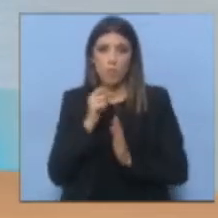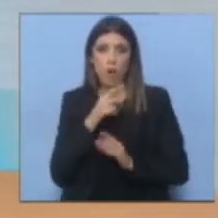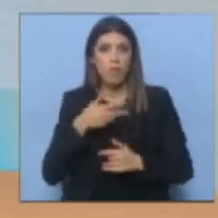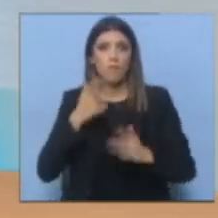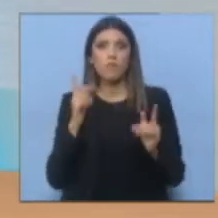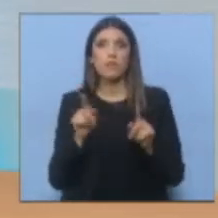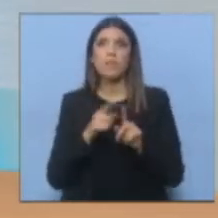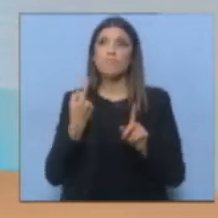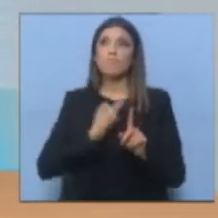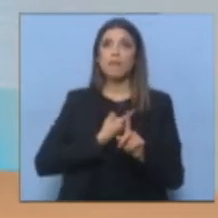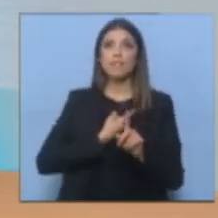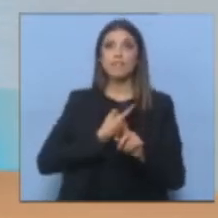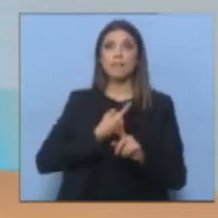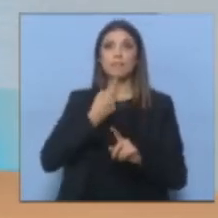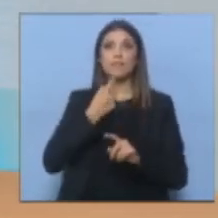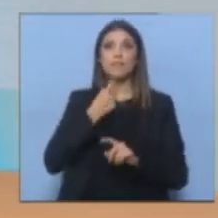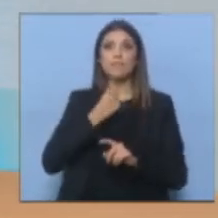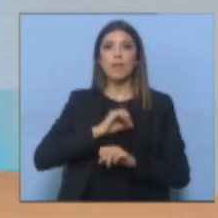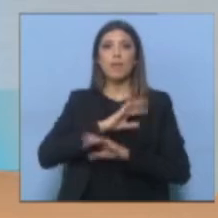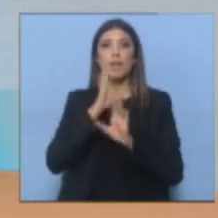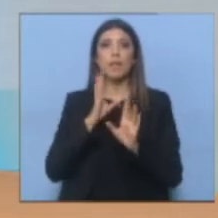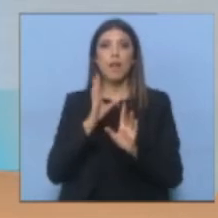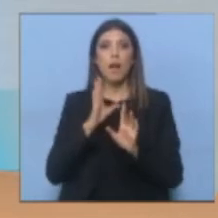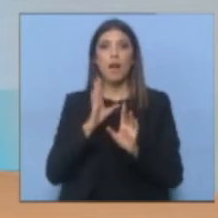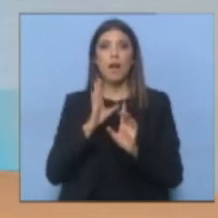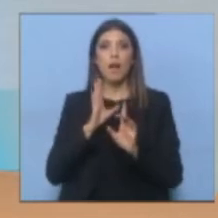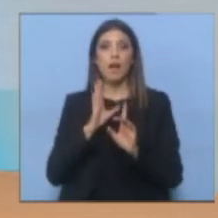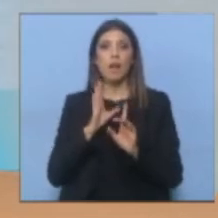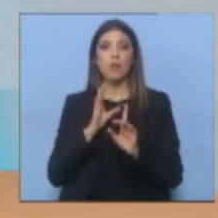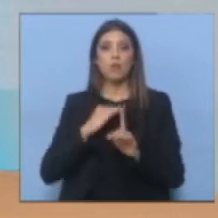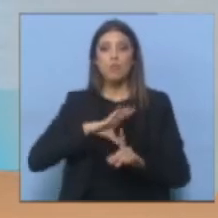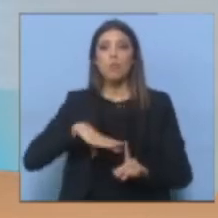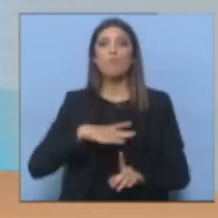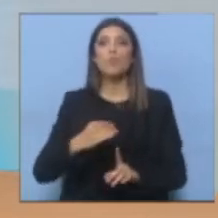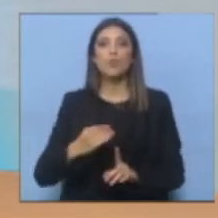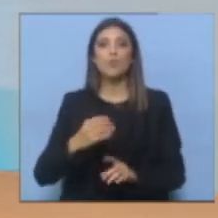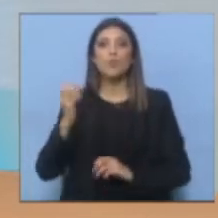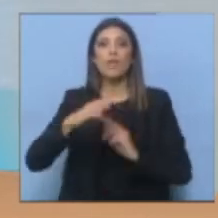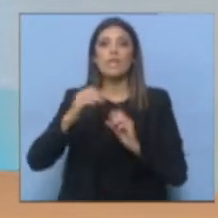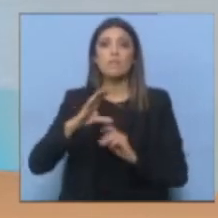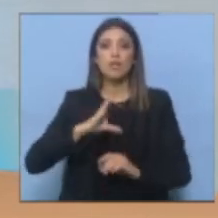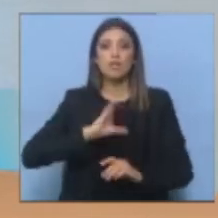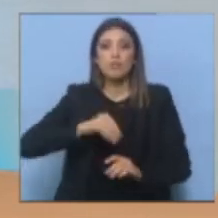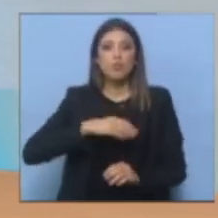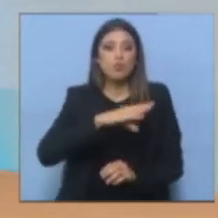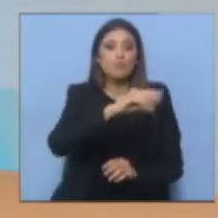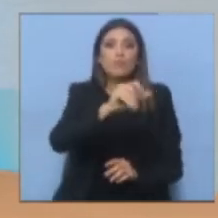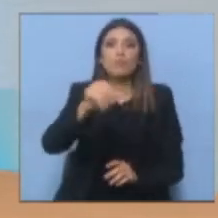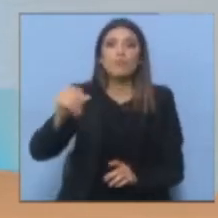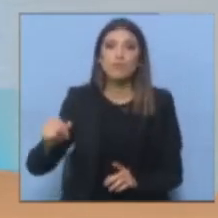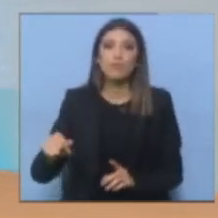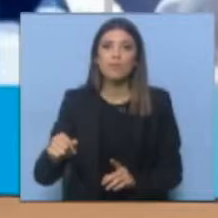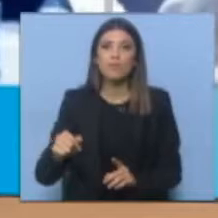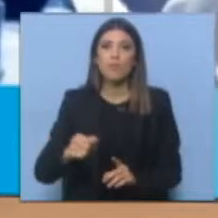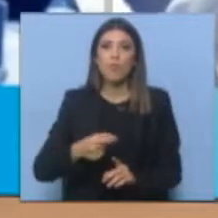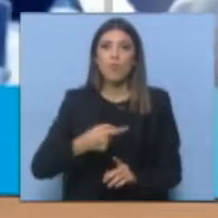perdermos a noção e o horizonte do mundo em que estamos e da situação de vida que outros enfrentam por acreditarem no